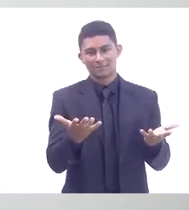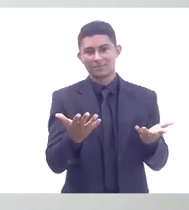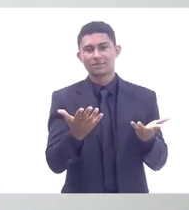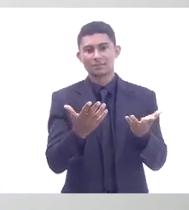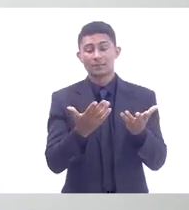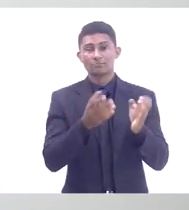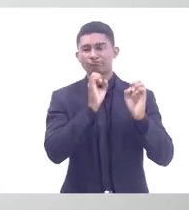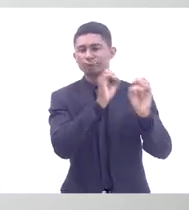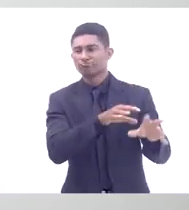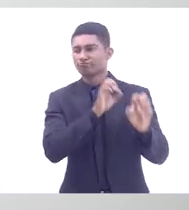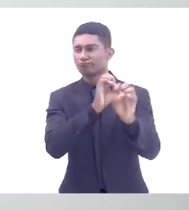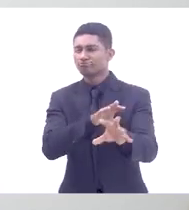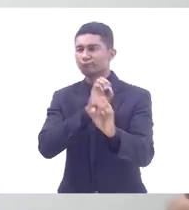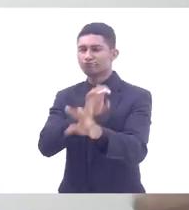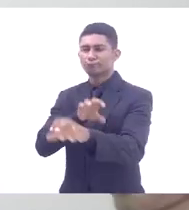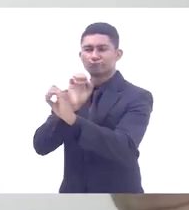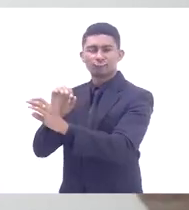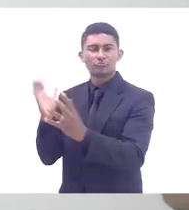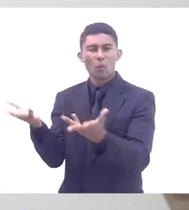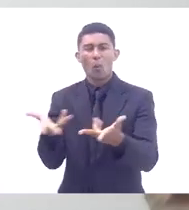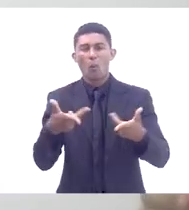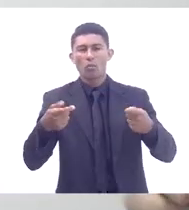ensino de qualidade